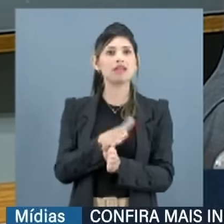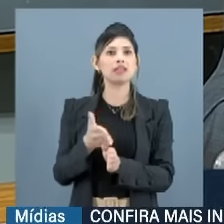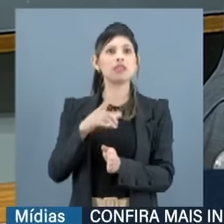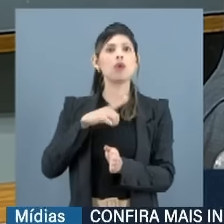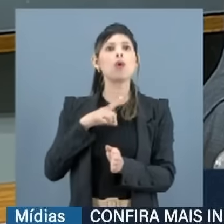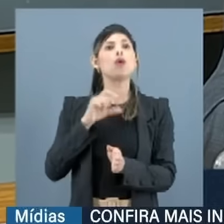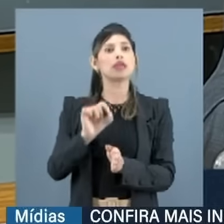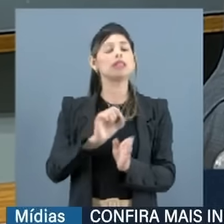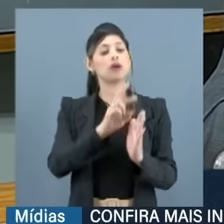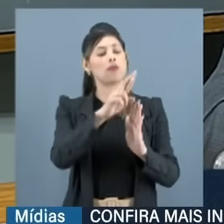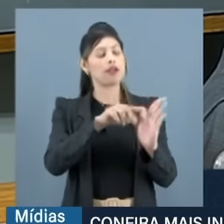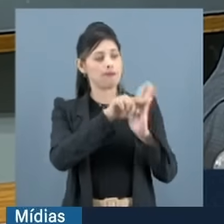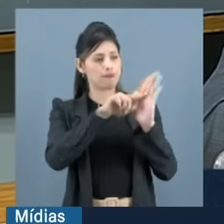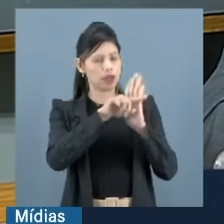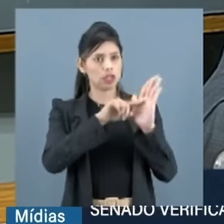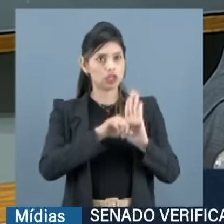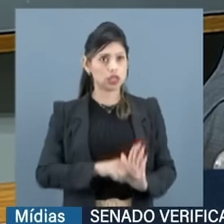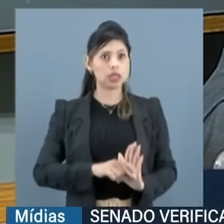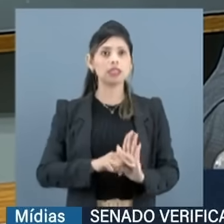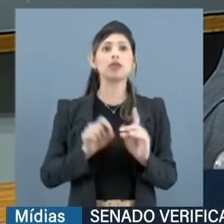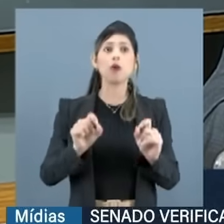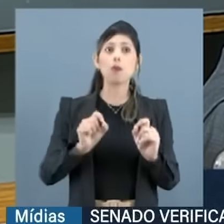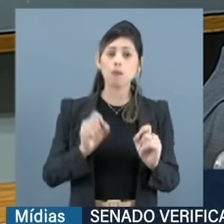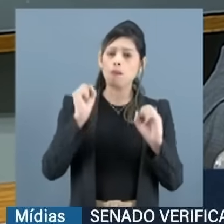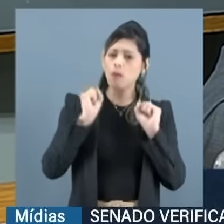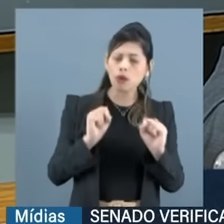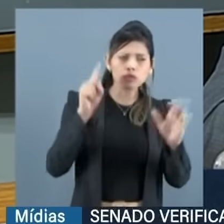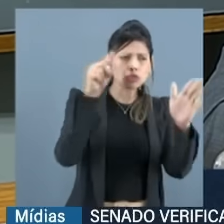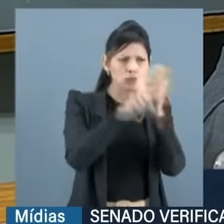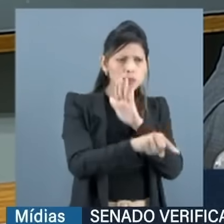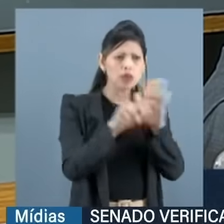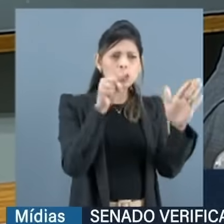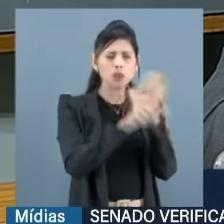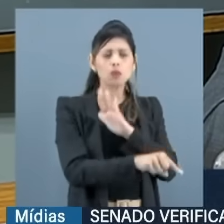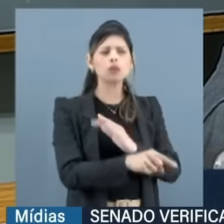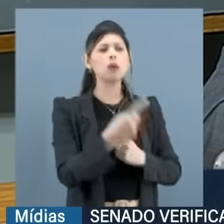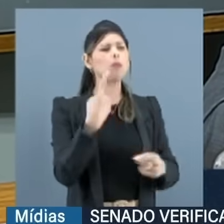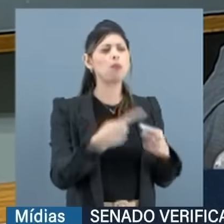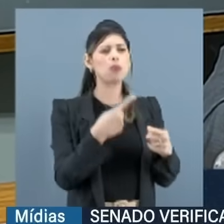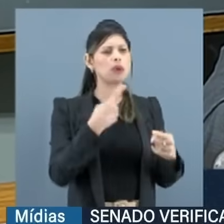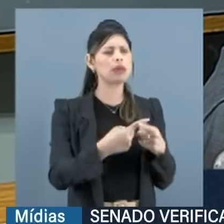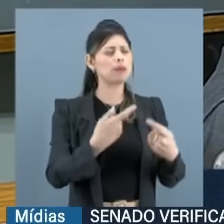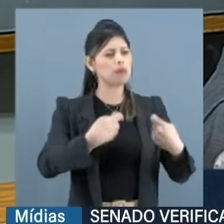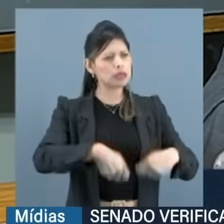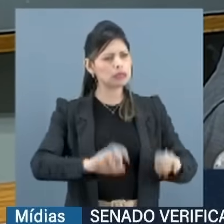uma investigação pode ser questionada com base em princípios